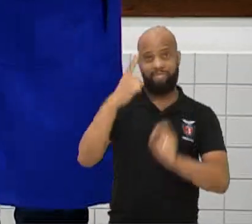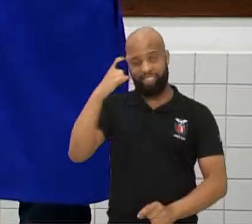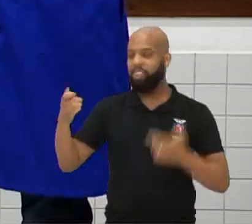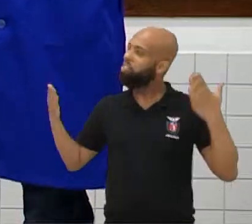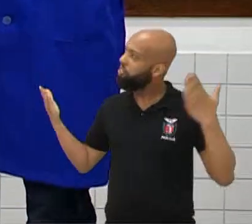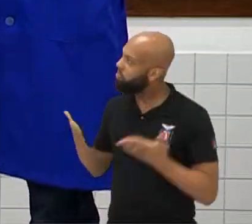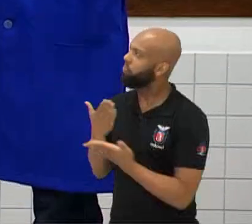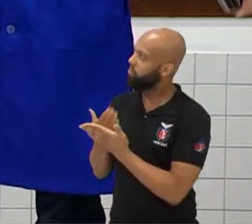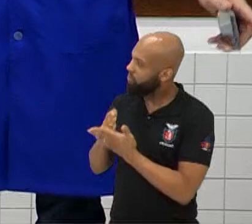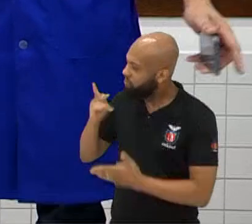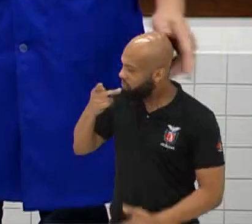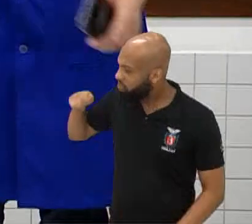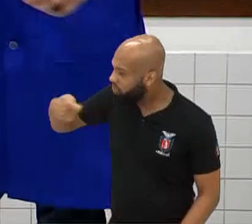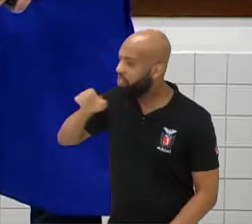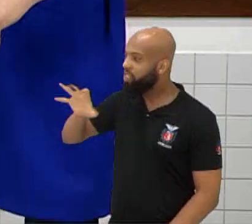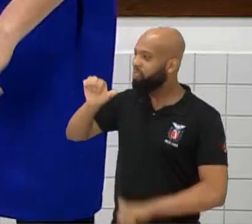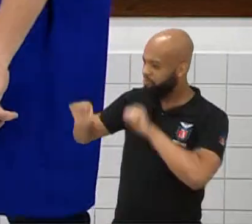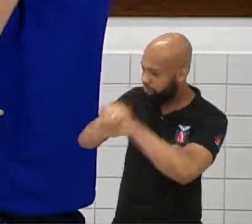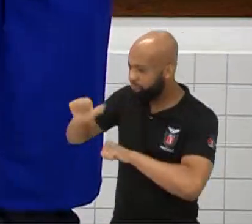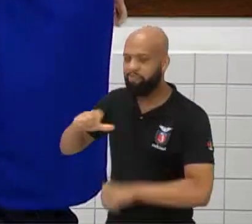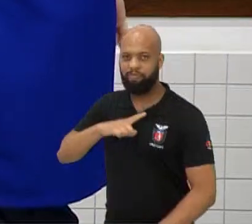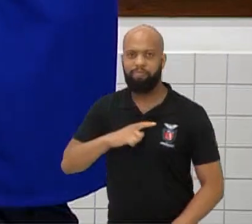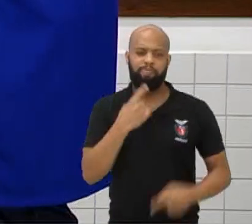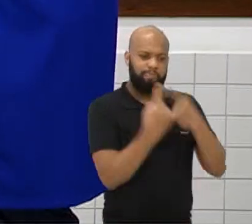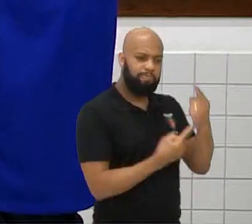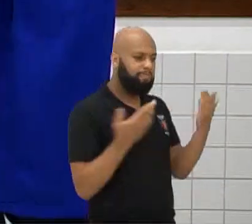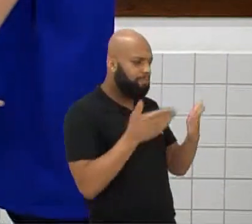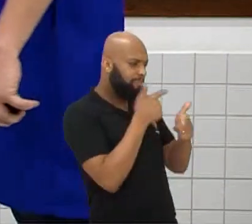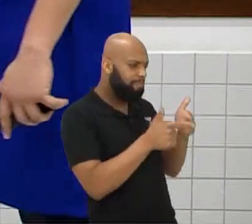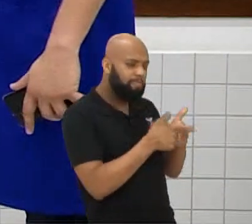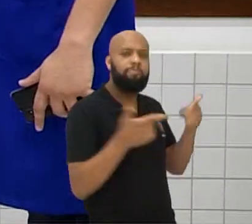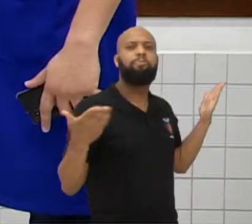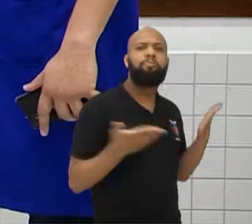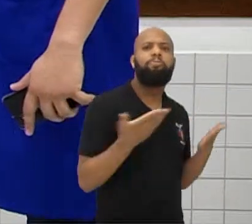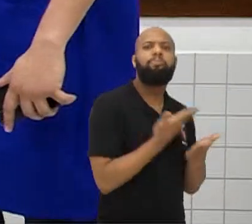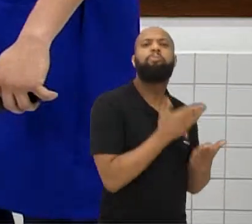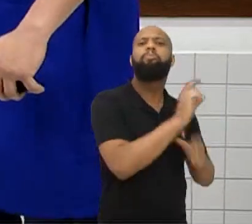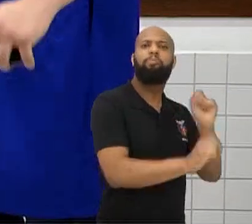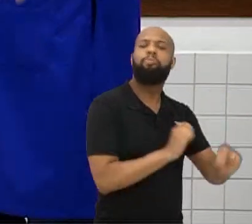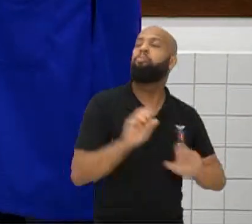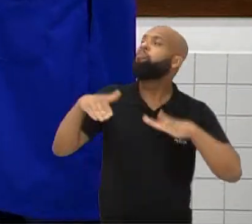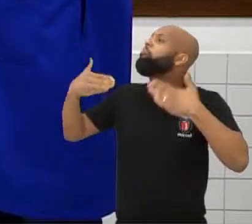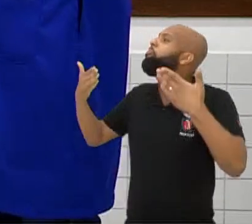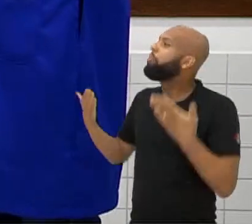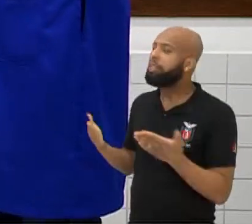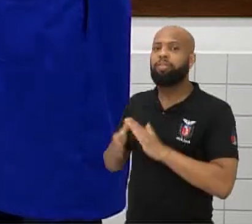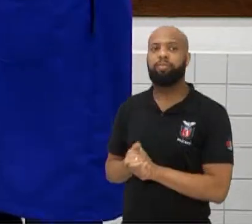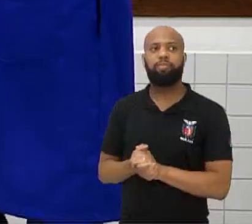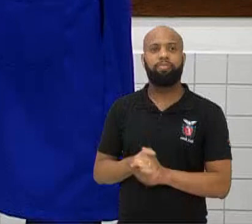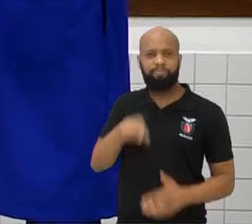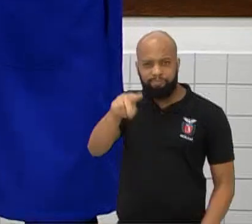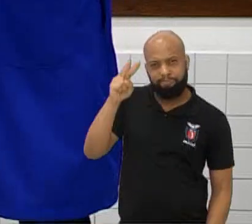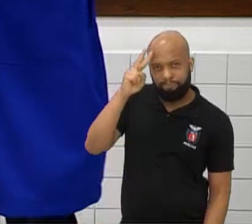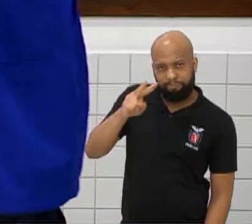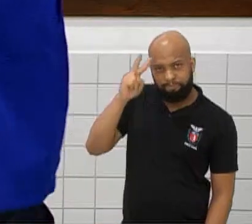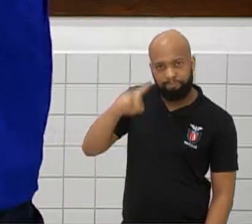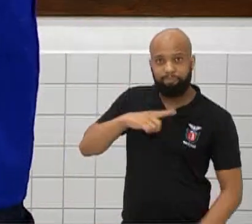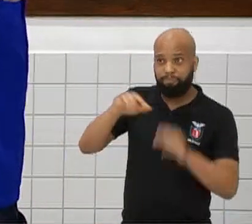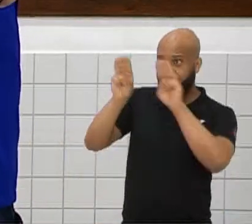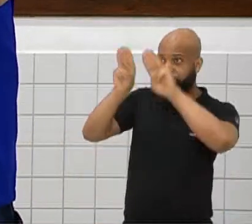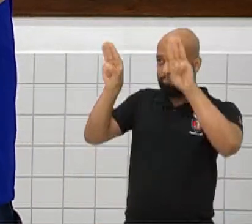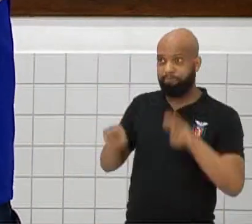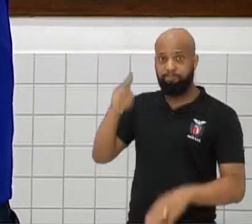aula de hoje, fala dessa mudança toda aí. E qual é o problema da aula de hoje, Marlon? Ei, lembra do